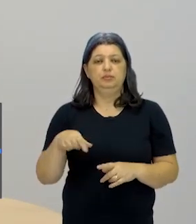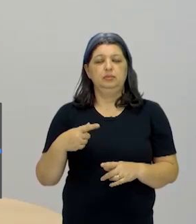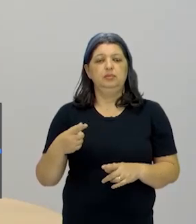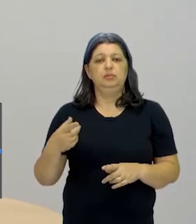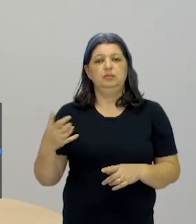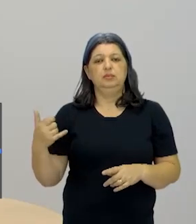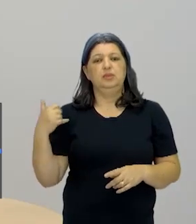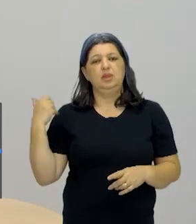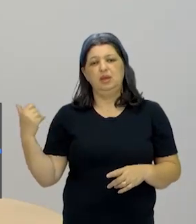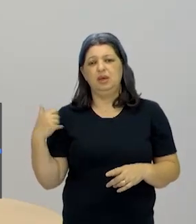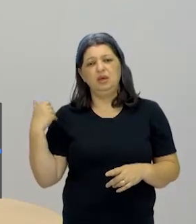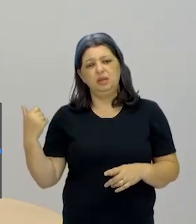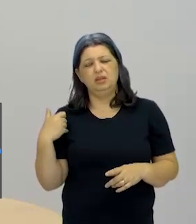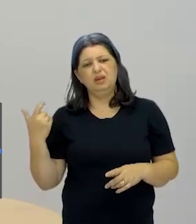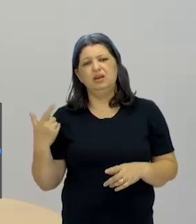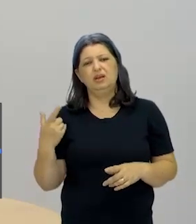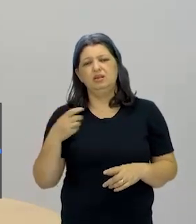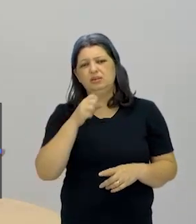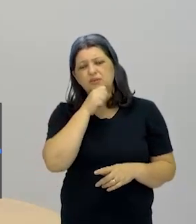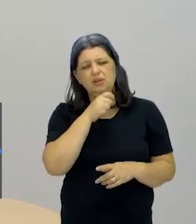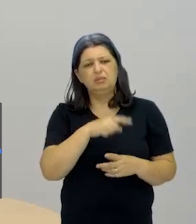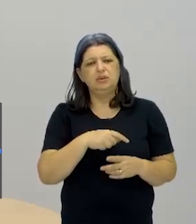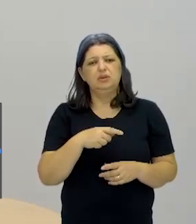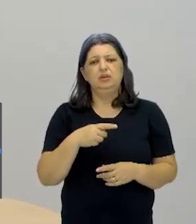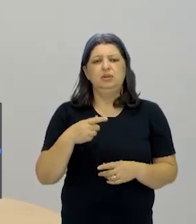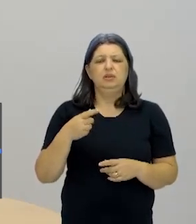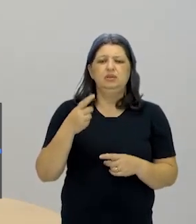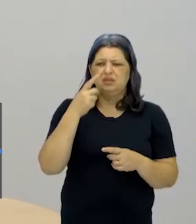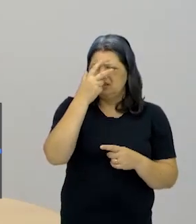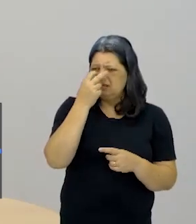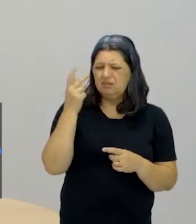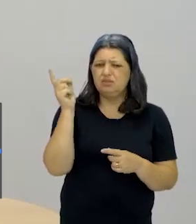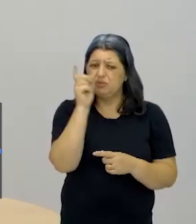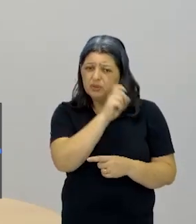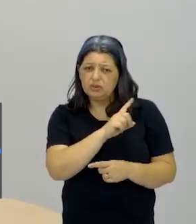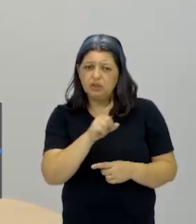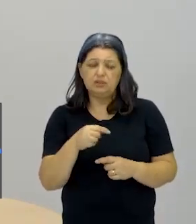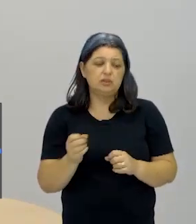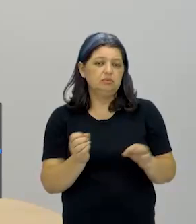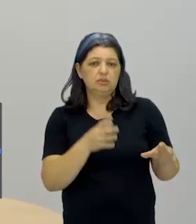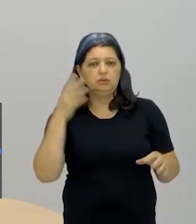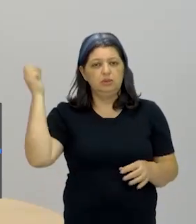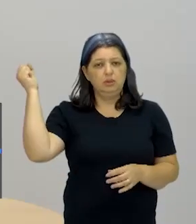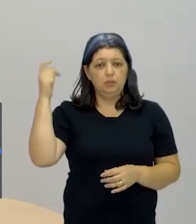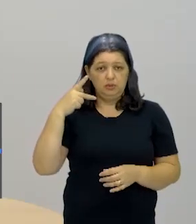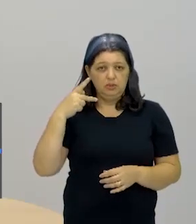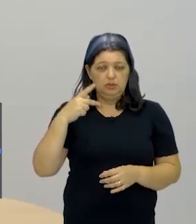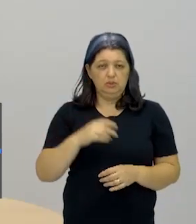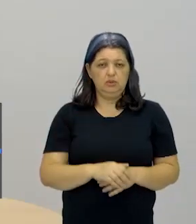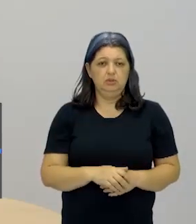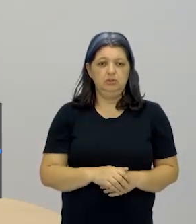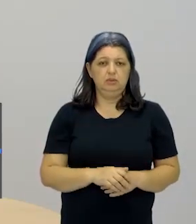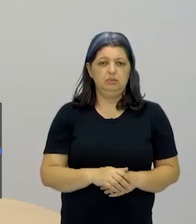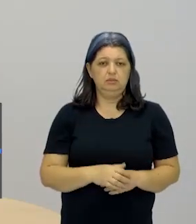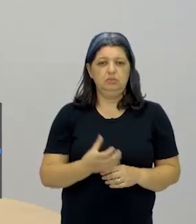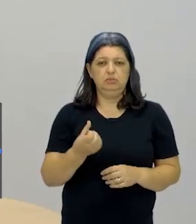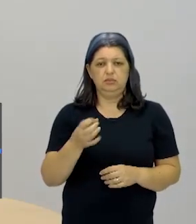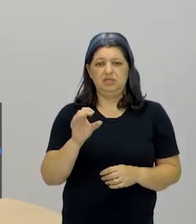conseguia mais, o olho dele estava complicado, ele pegou, aposentou a máquina de costura e se aposentou. Ele foi alfaiate durante uns 60 anos da vida